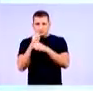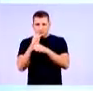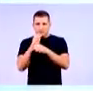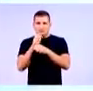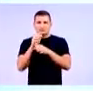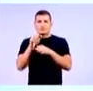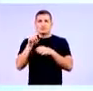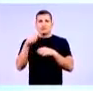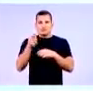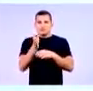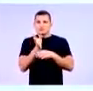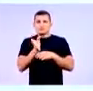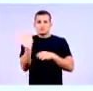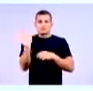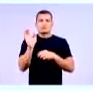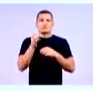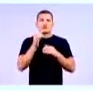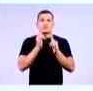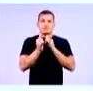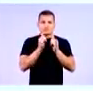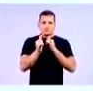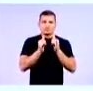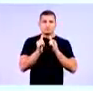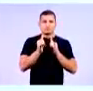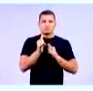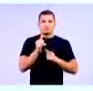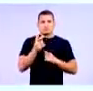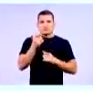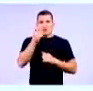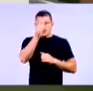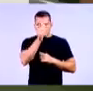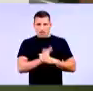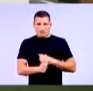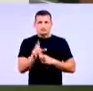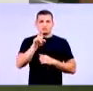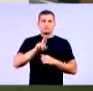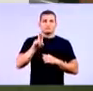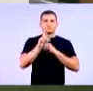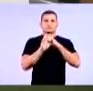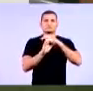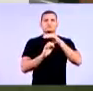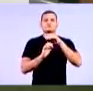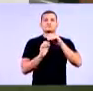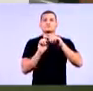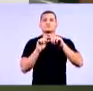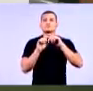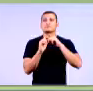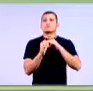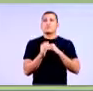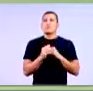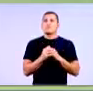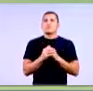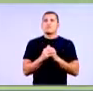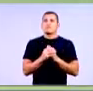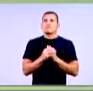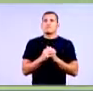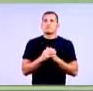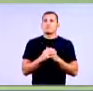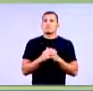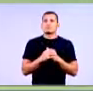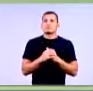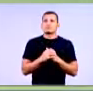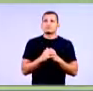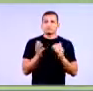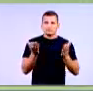né, que são as informações para o cliente que vai utilizar o sistema. Seguindo aqui, em tela agora vocês estão vendo